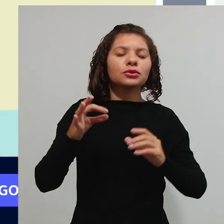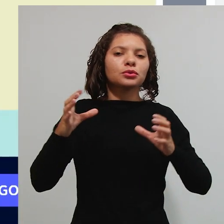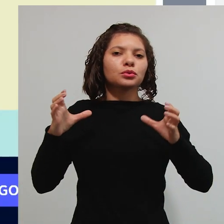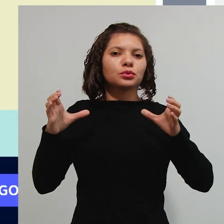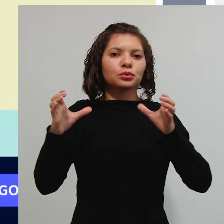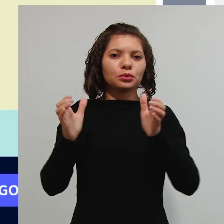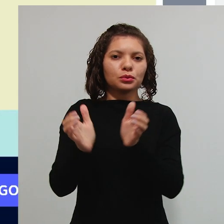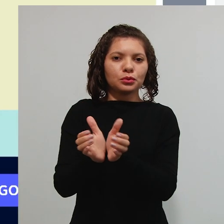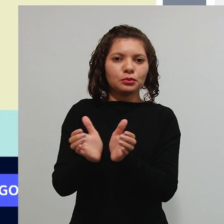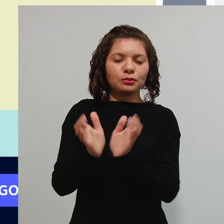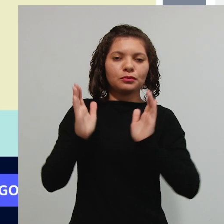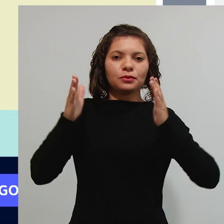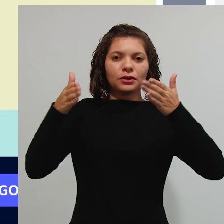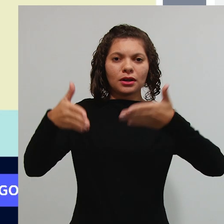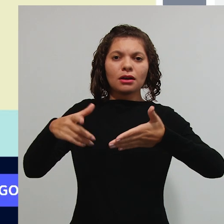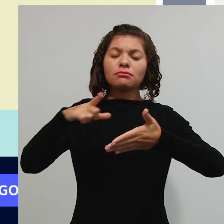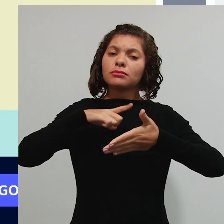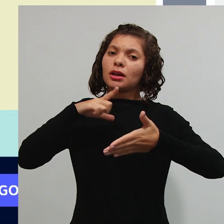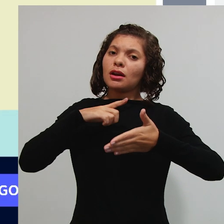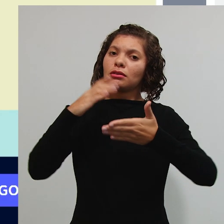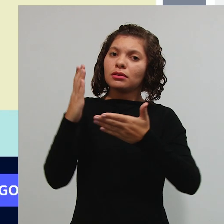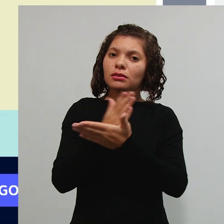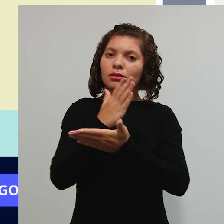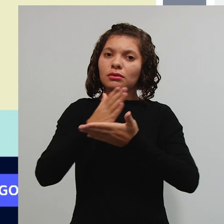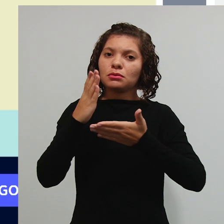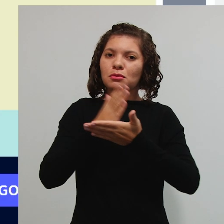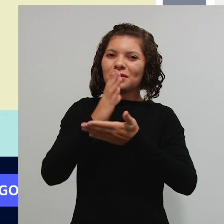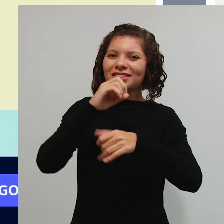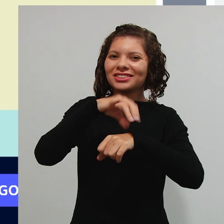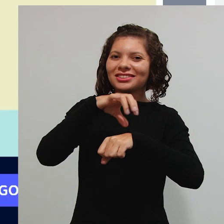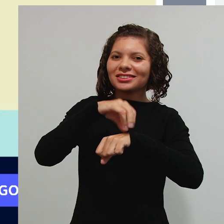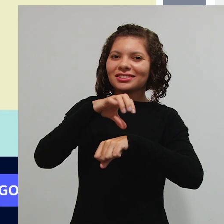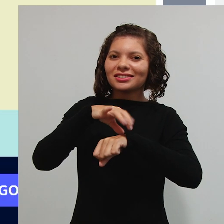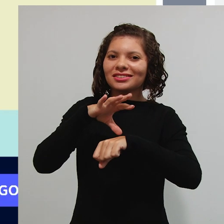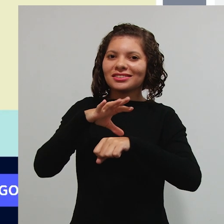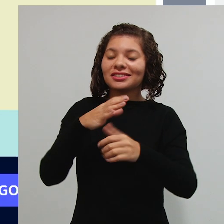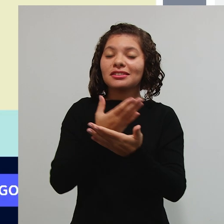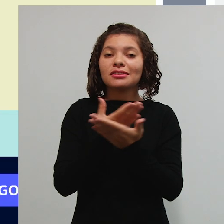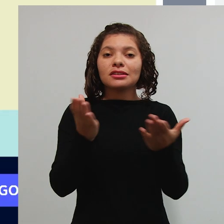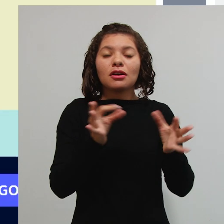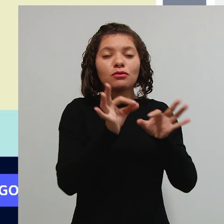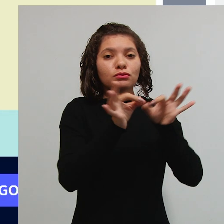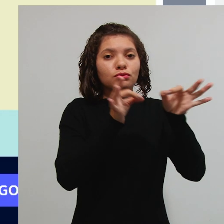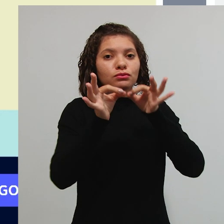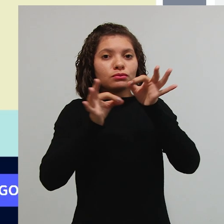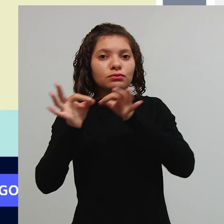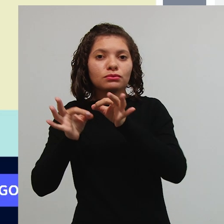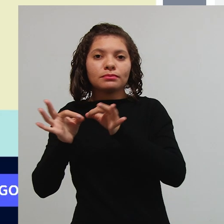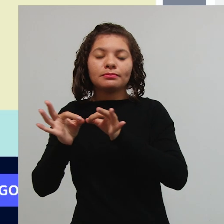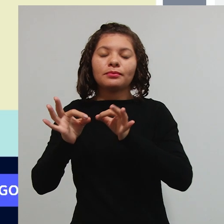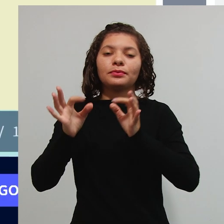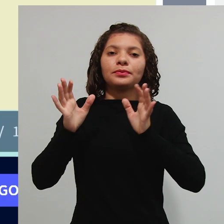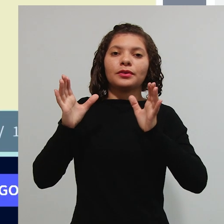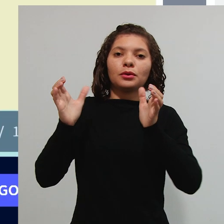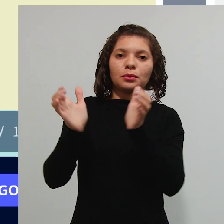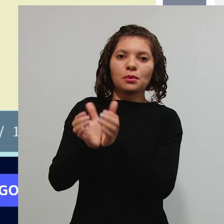focal, a gente tem aqui algumas considerações gerais. Vocês vão organizar grupos focais